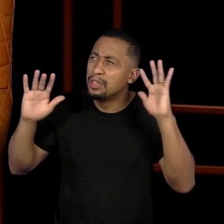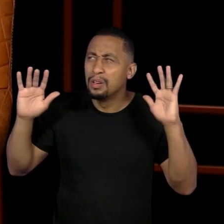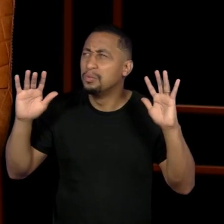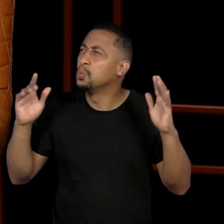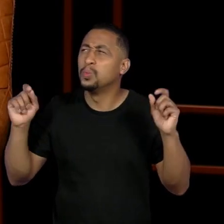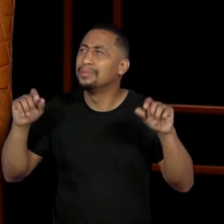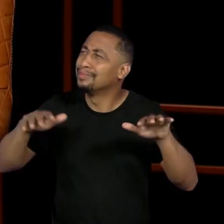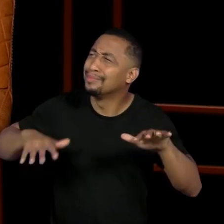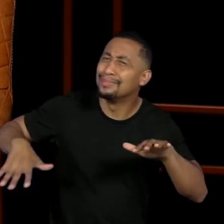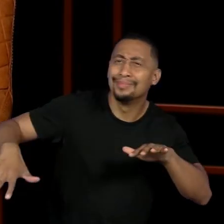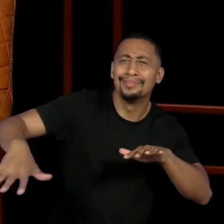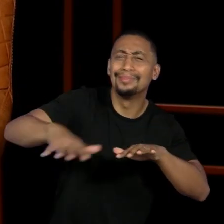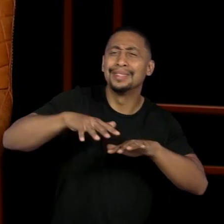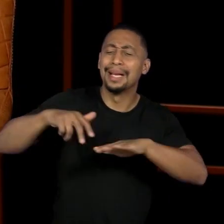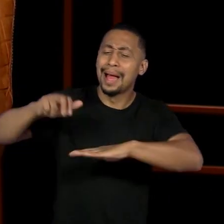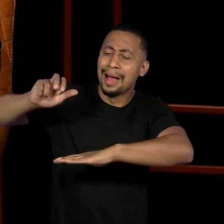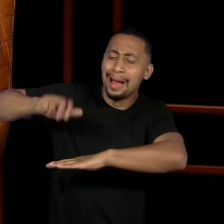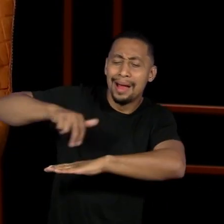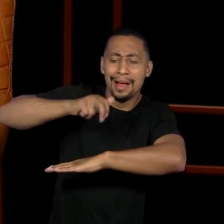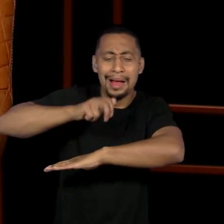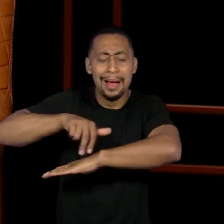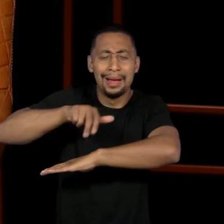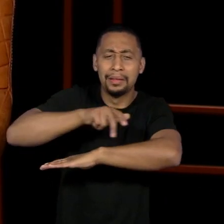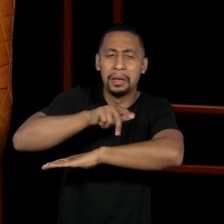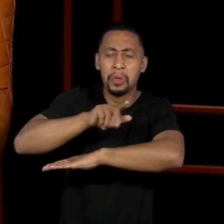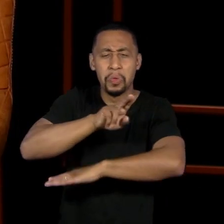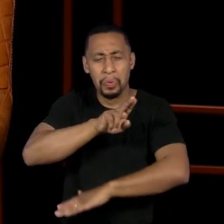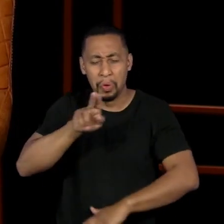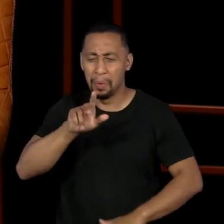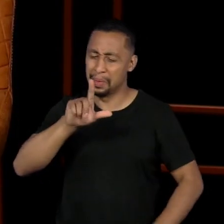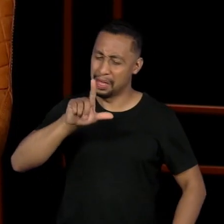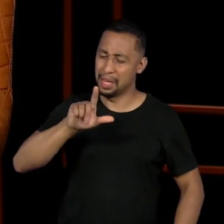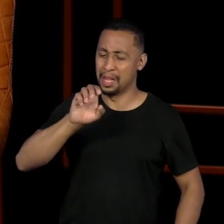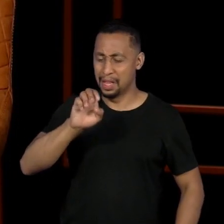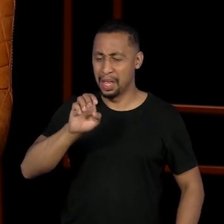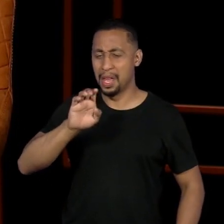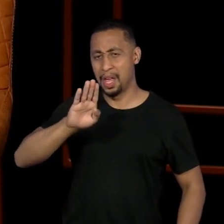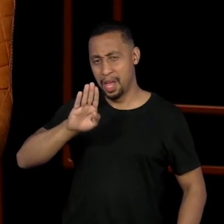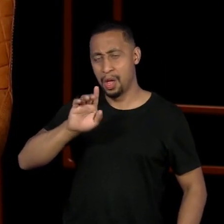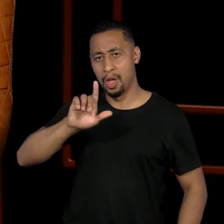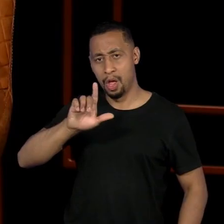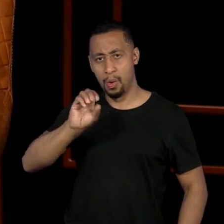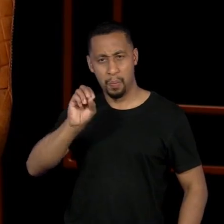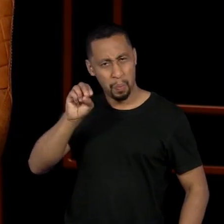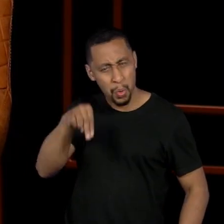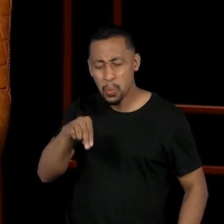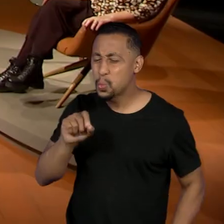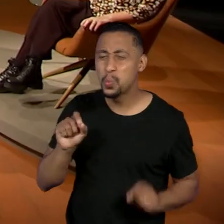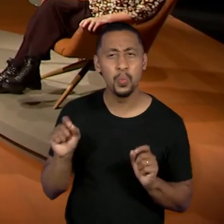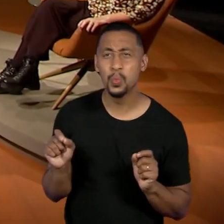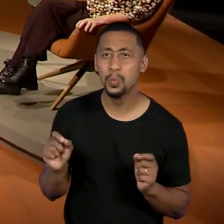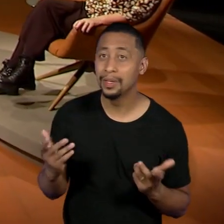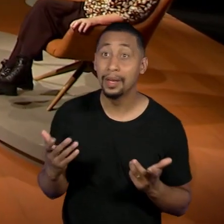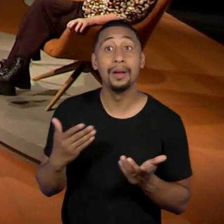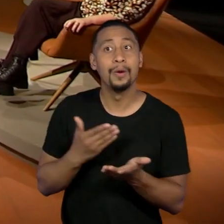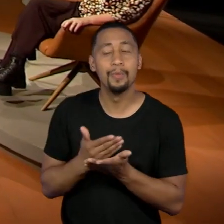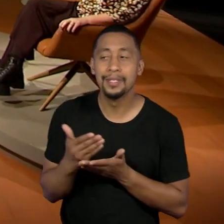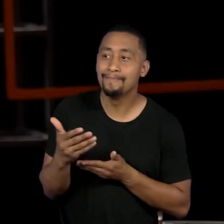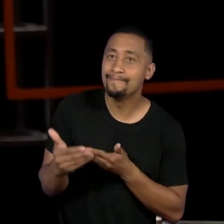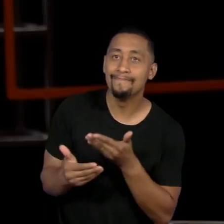Leblon. Portanto, havia todo... Eu conheci o Brasil através da música popular brasileira.